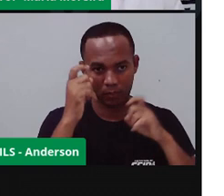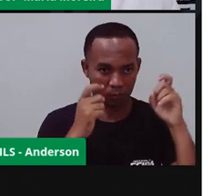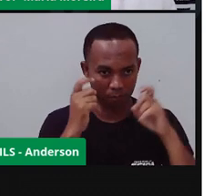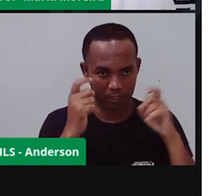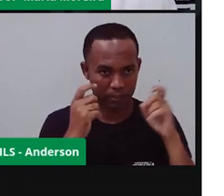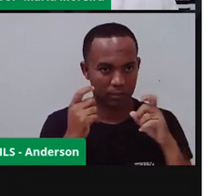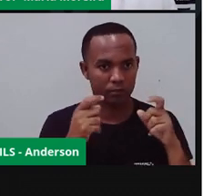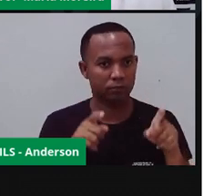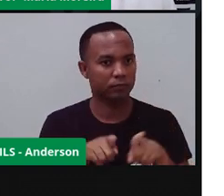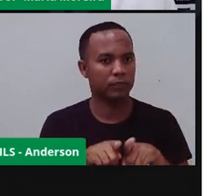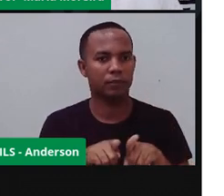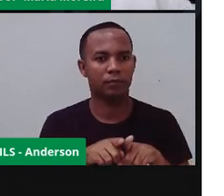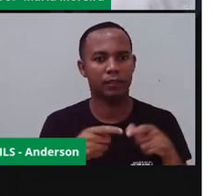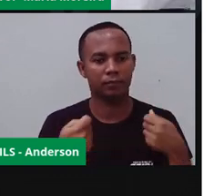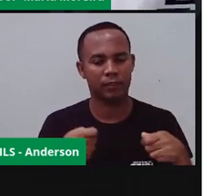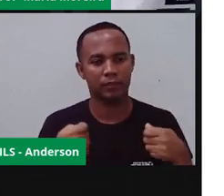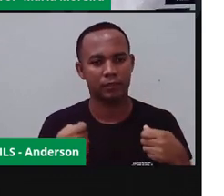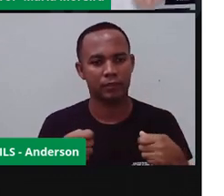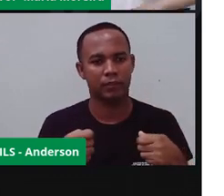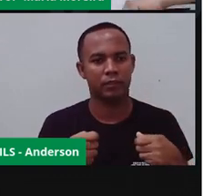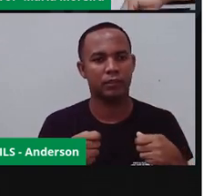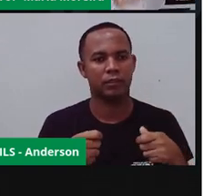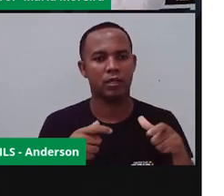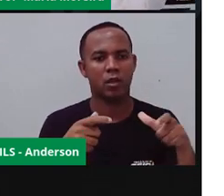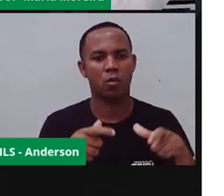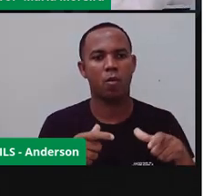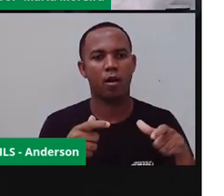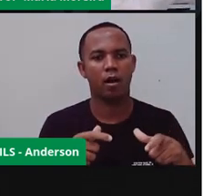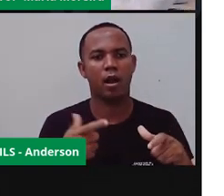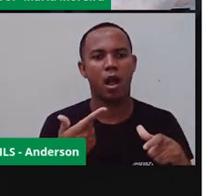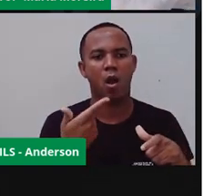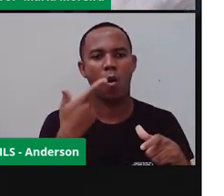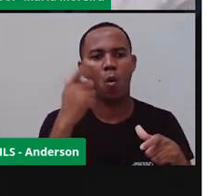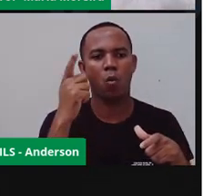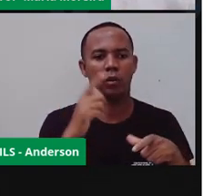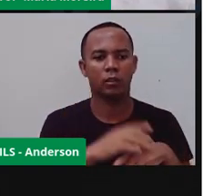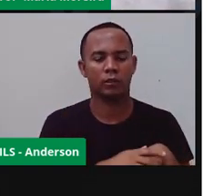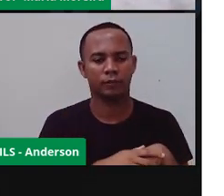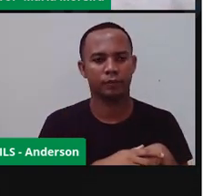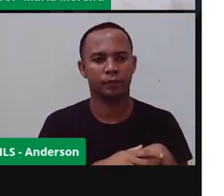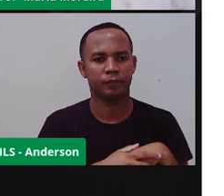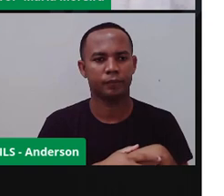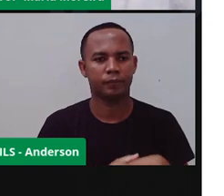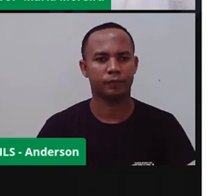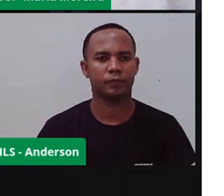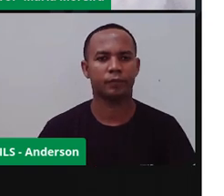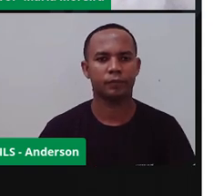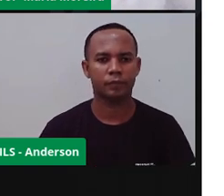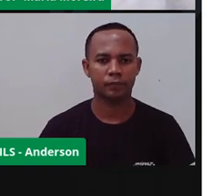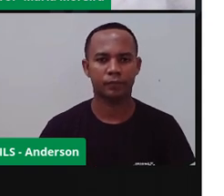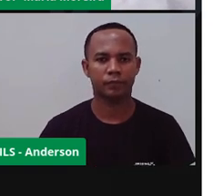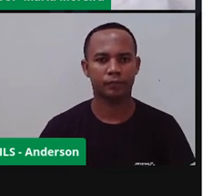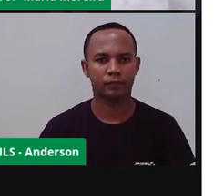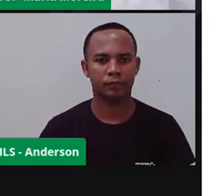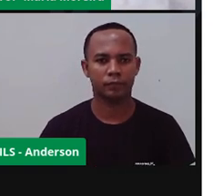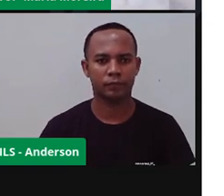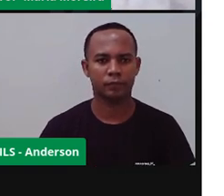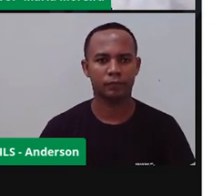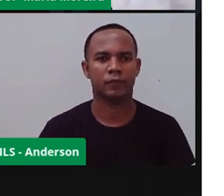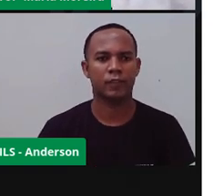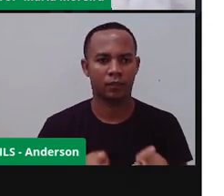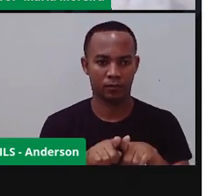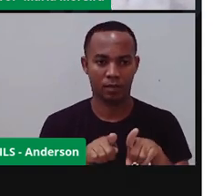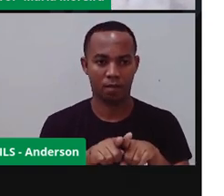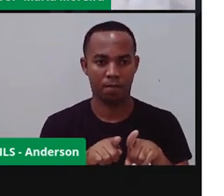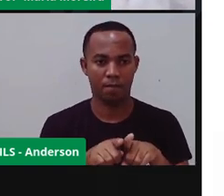não precisaria sair da casa dele para ir para uma outra cidade, para conseguir um emprego, para assim ele conseguir uma casa. Bom, mas também